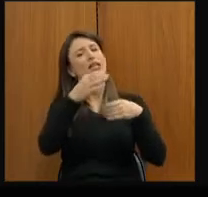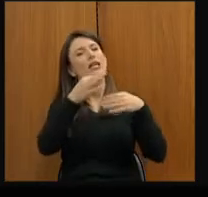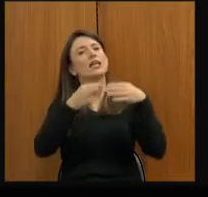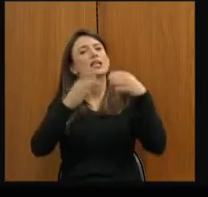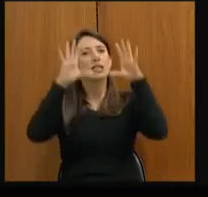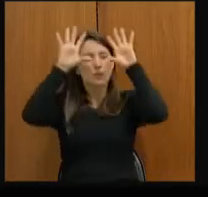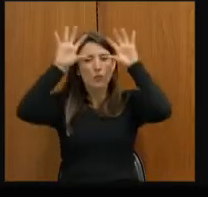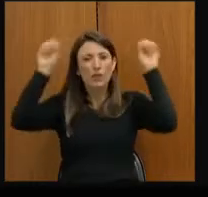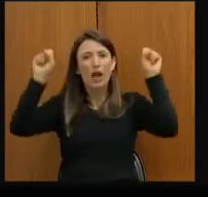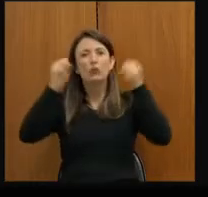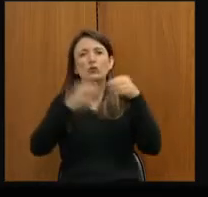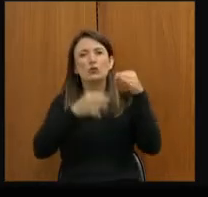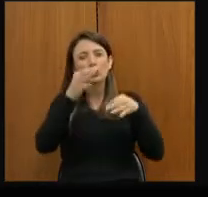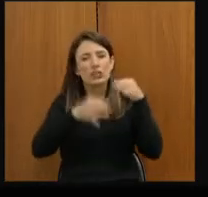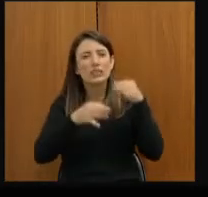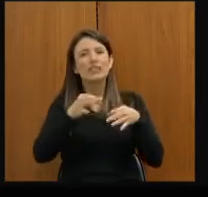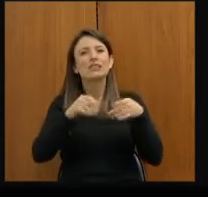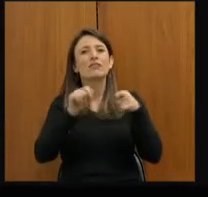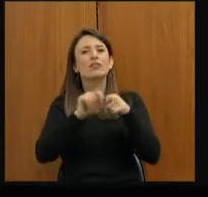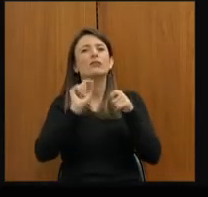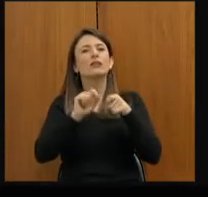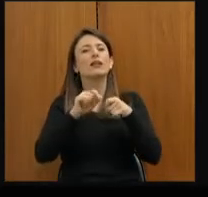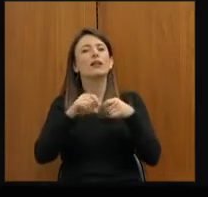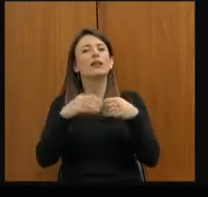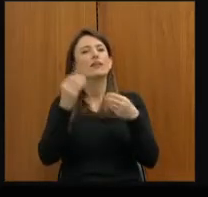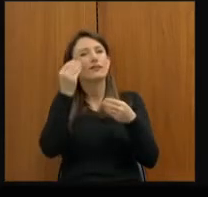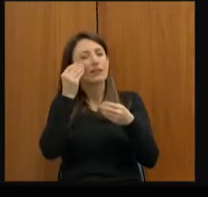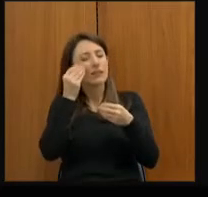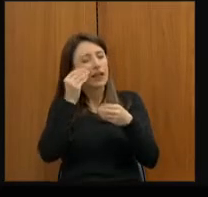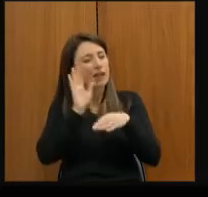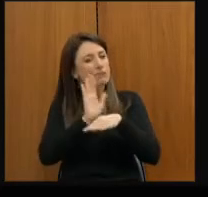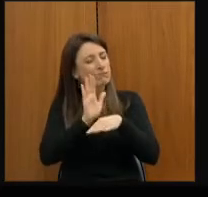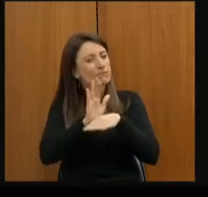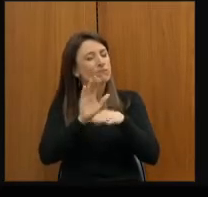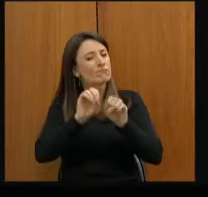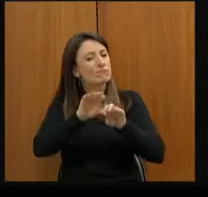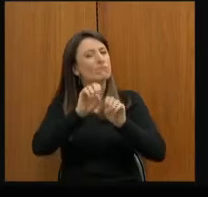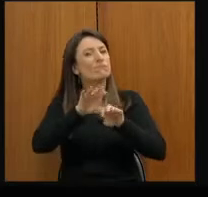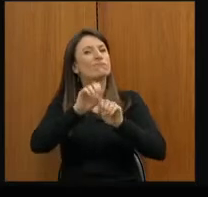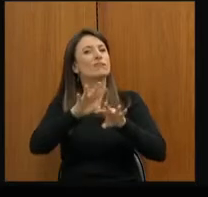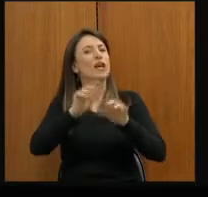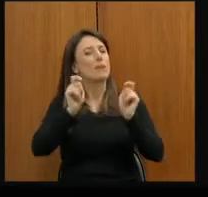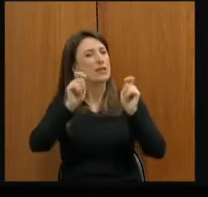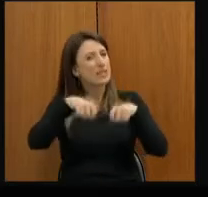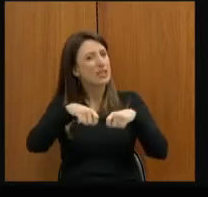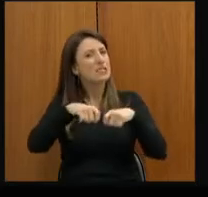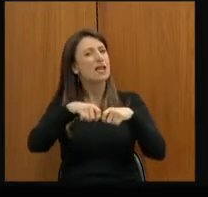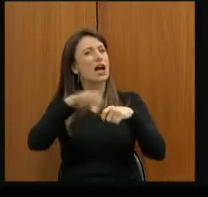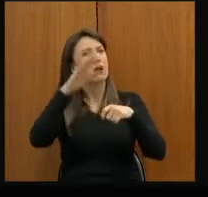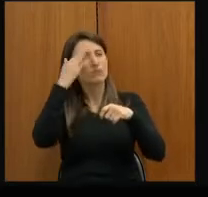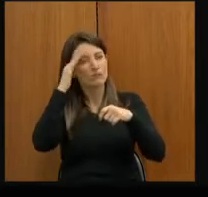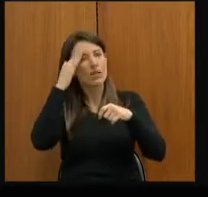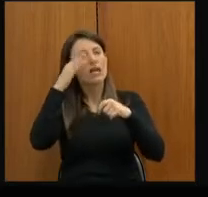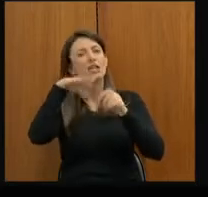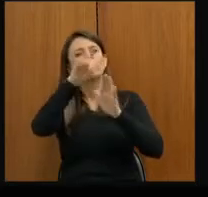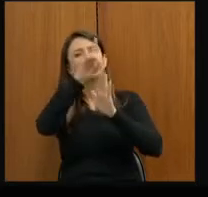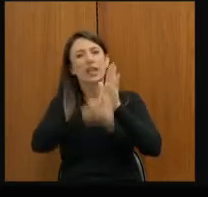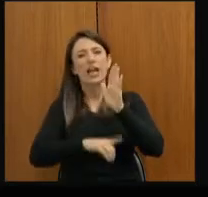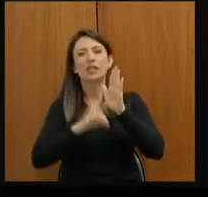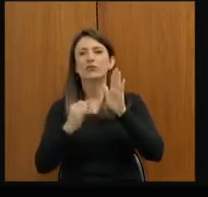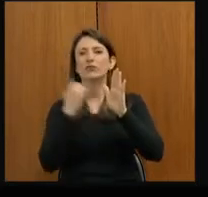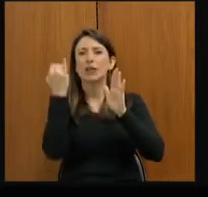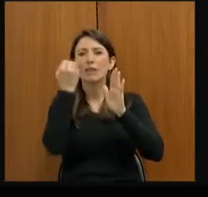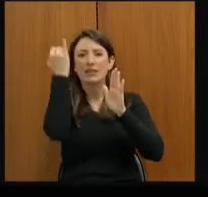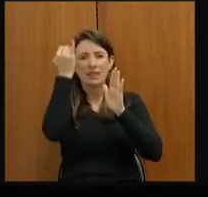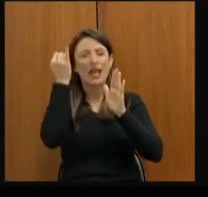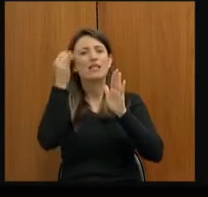capacitação em direitos fundamentais para julgamento sob uma perspectiva de